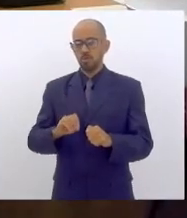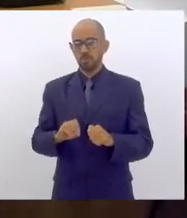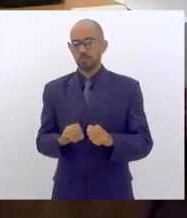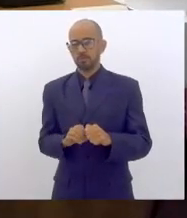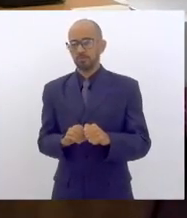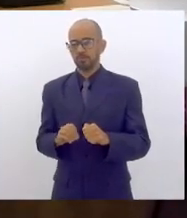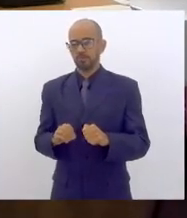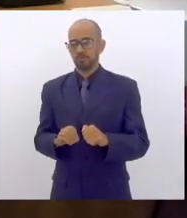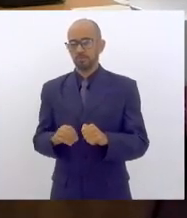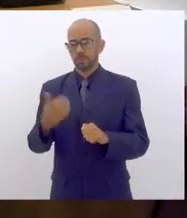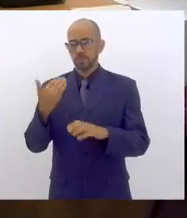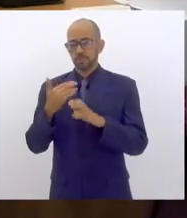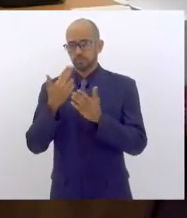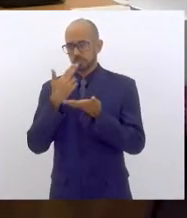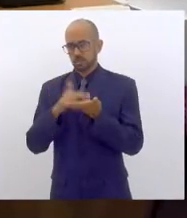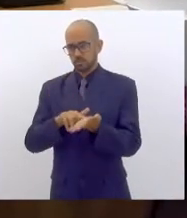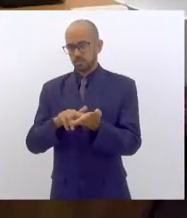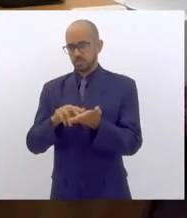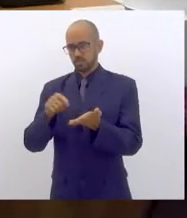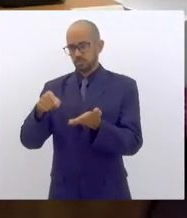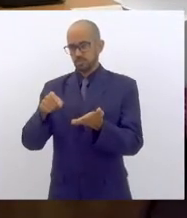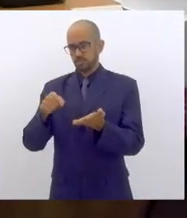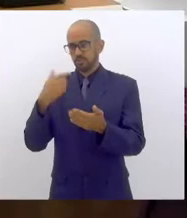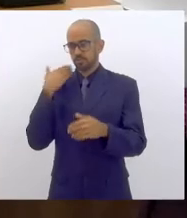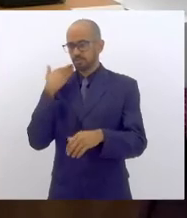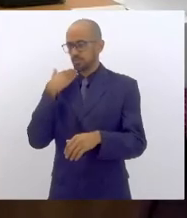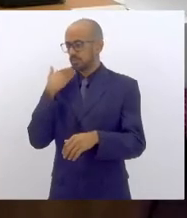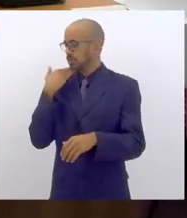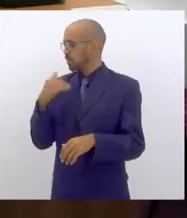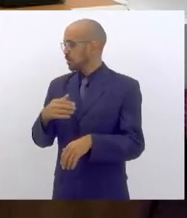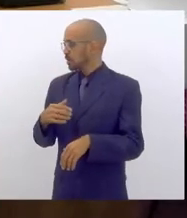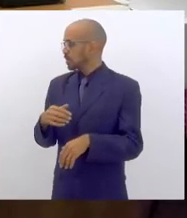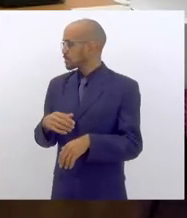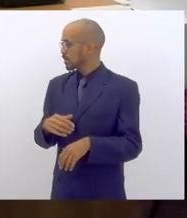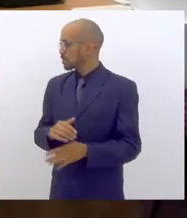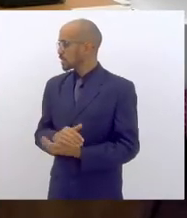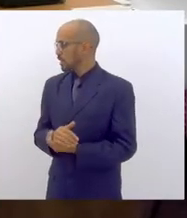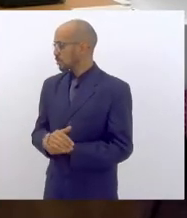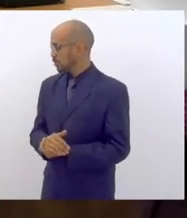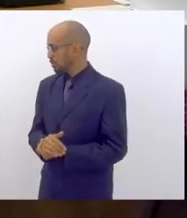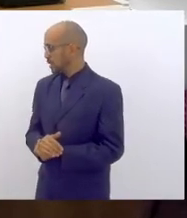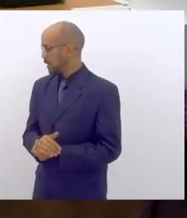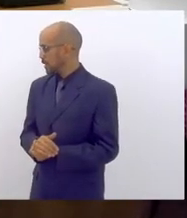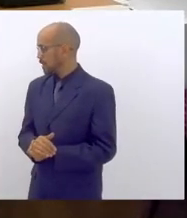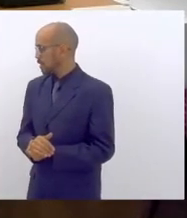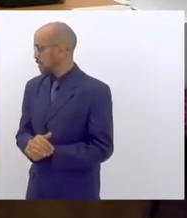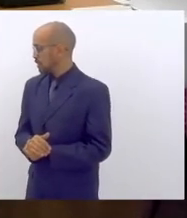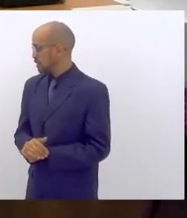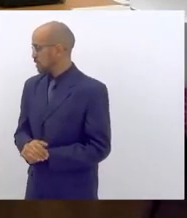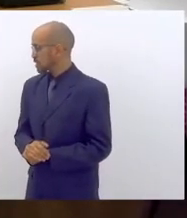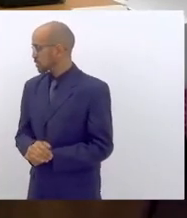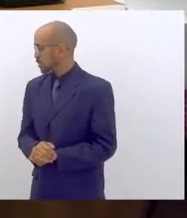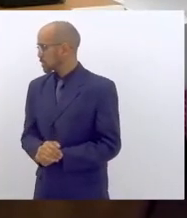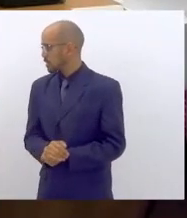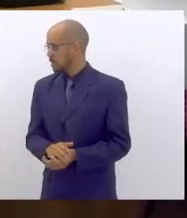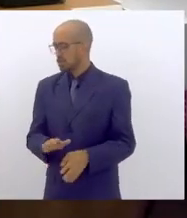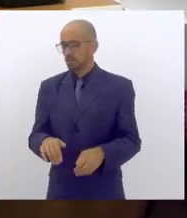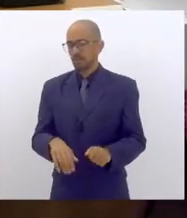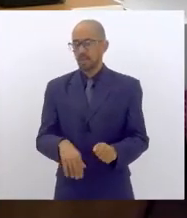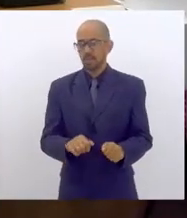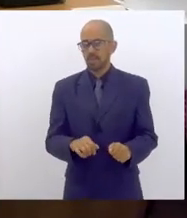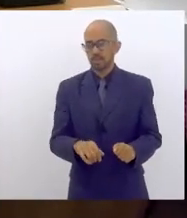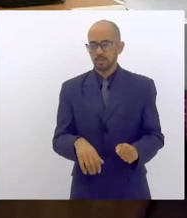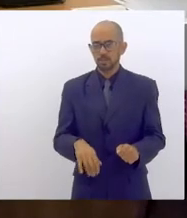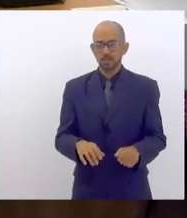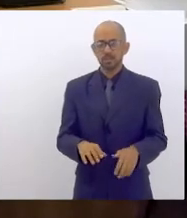envio, aos envios desses cartões. Então, a bancada do PSOL encaminha o voto sim ao